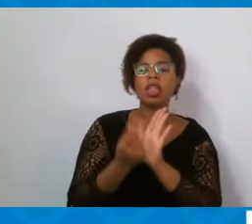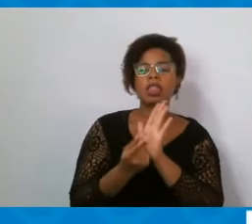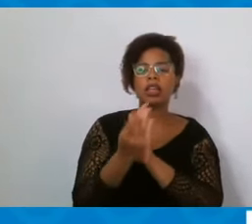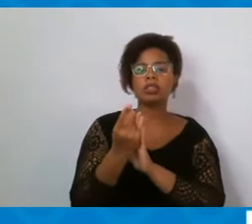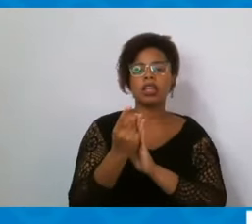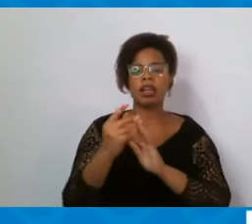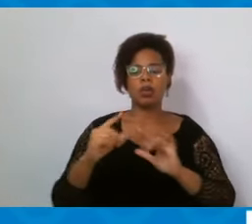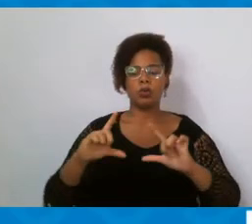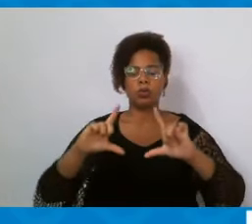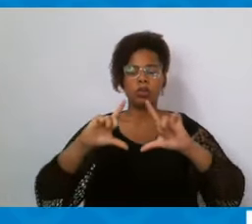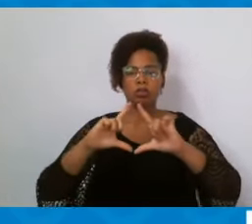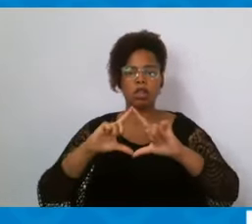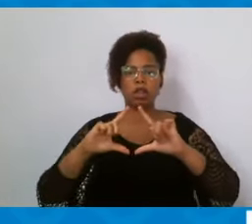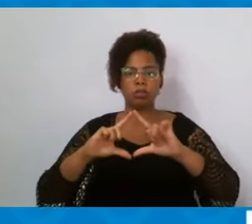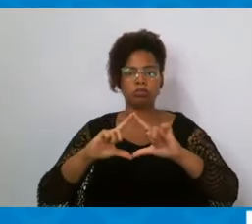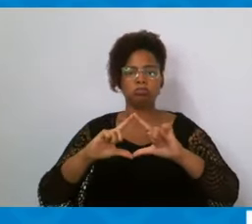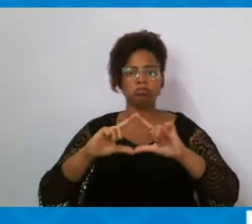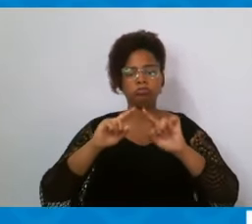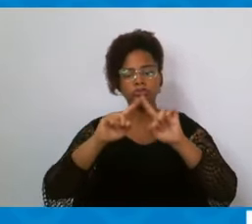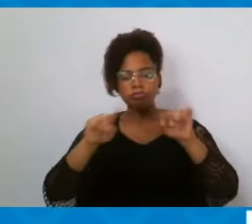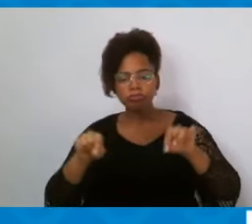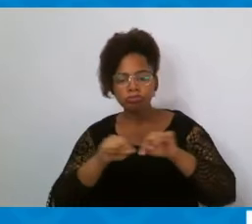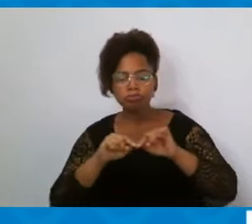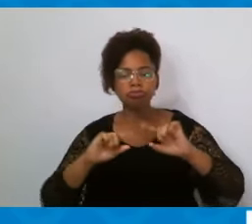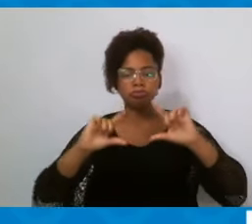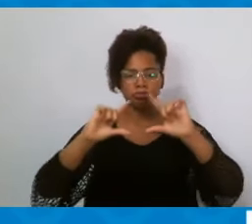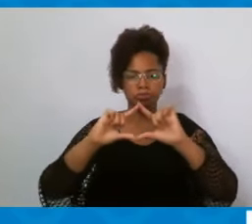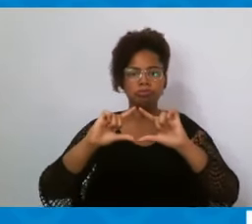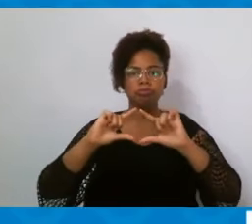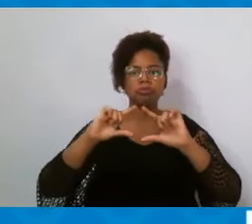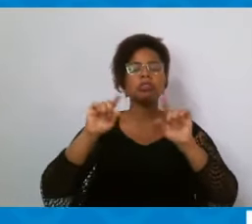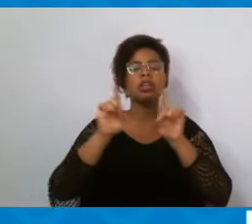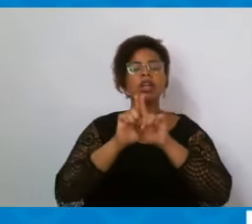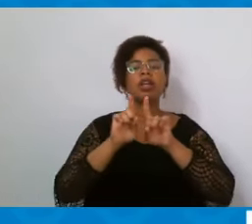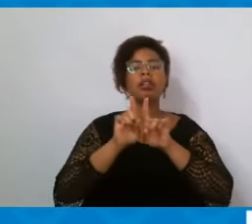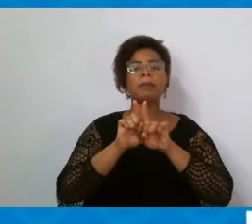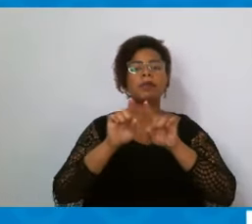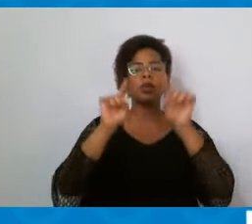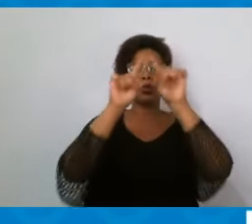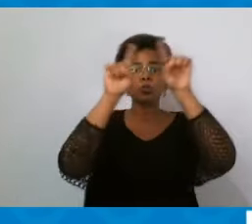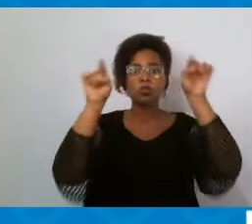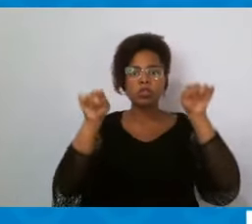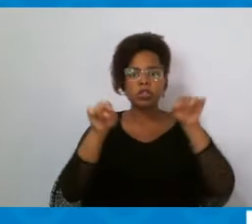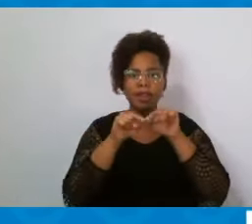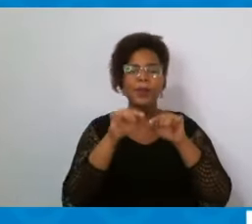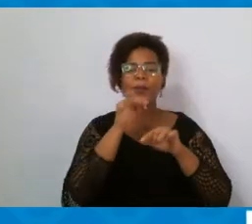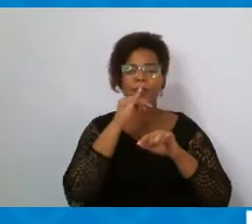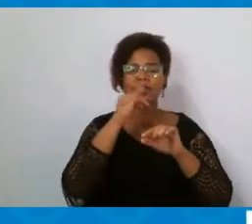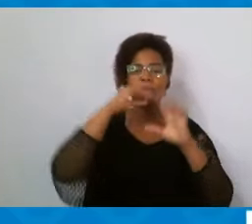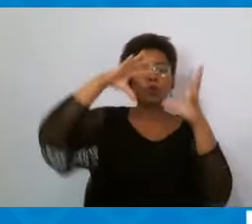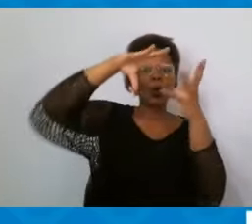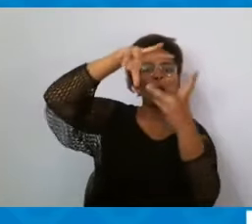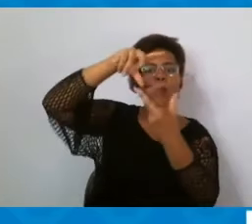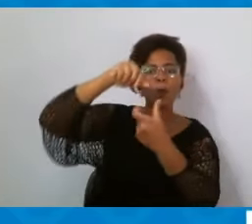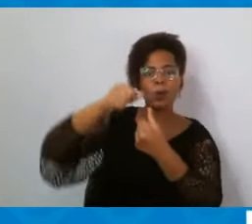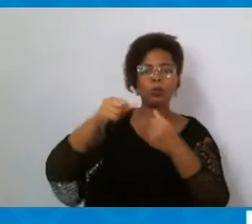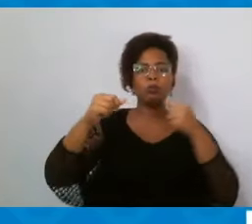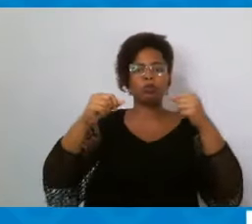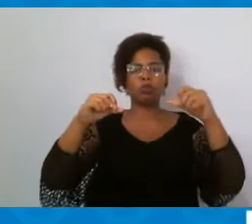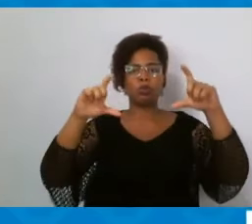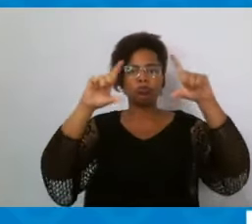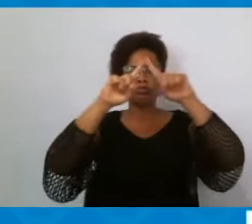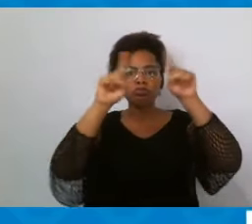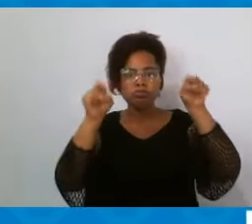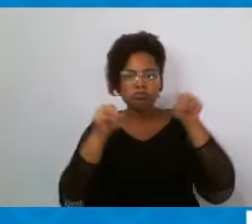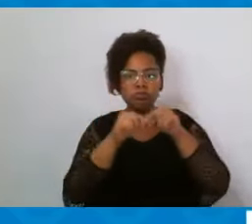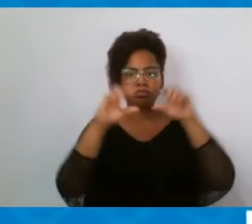planeta Terra, ele vai fazer assim. E observa que faz isso aí, tenta construir